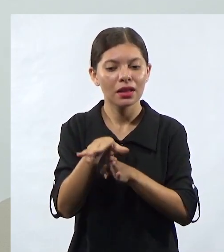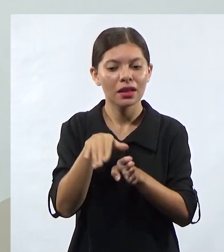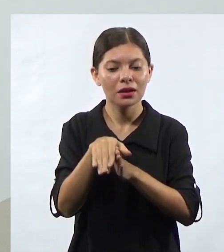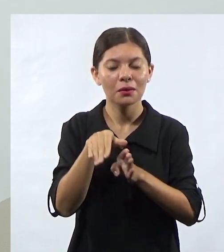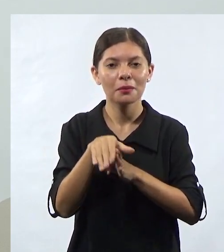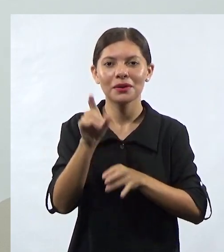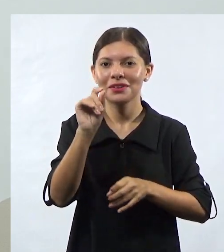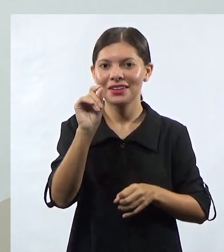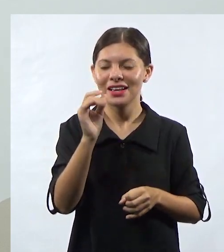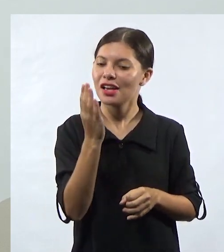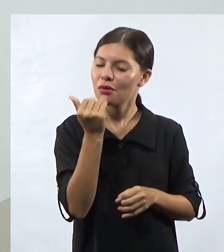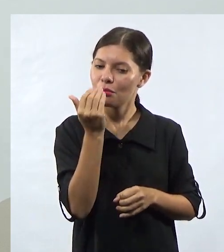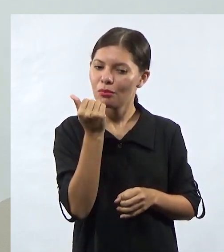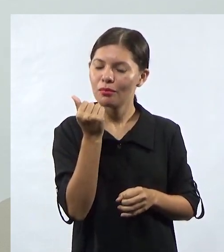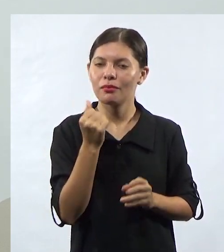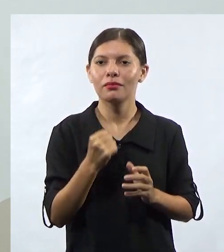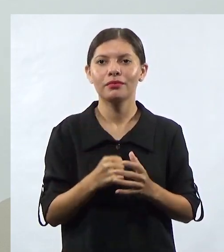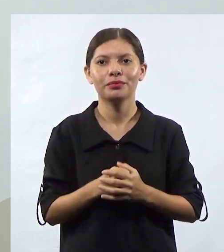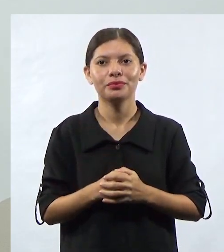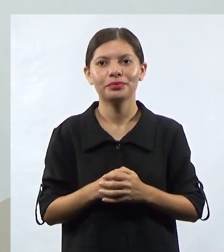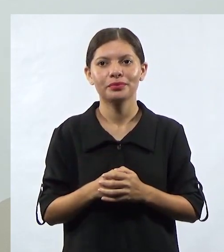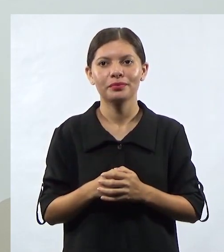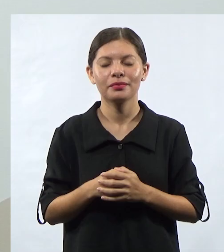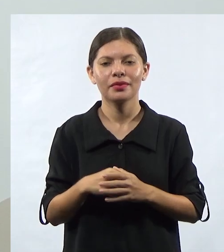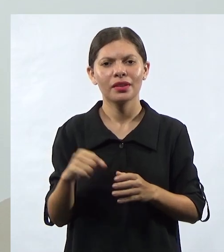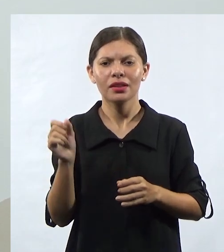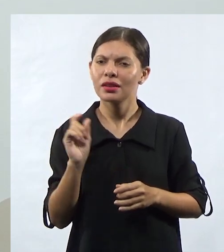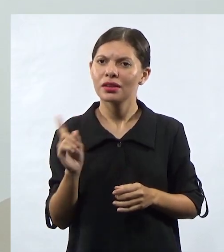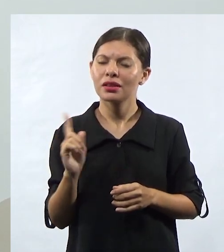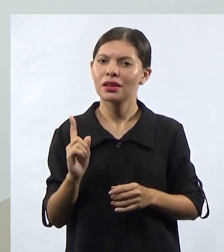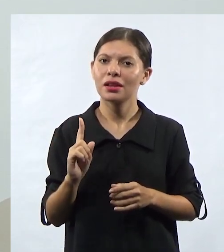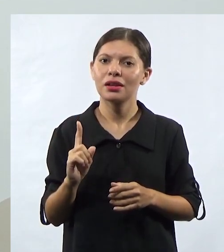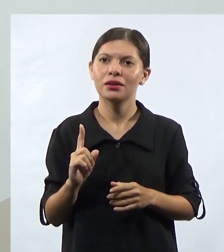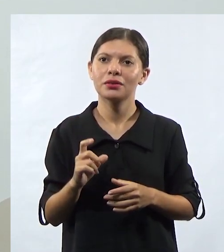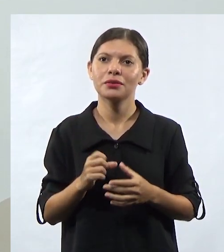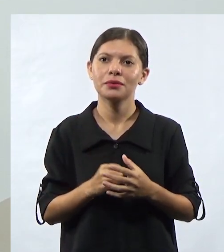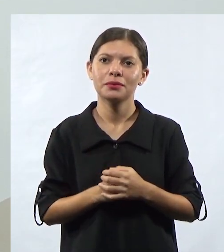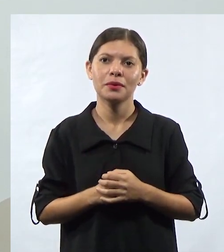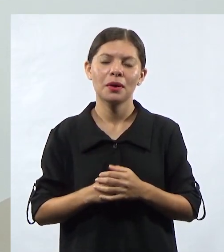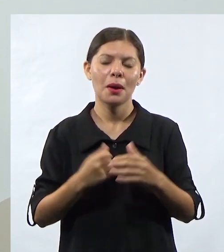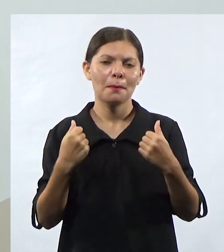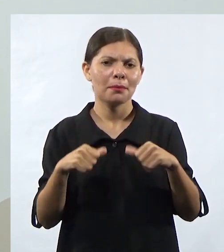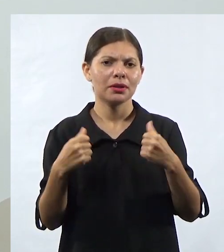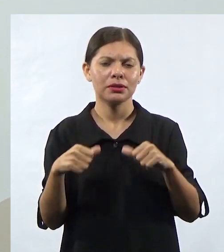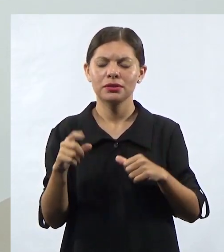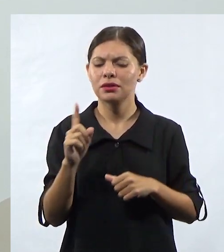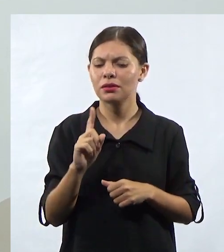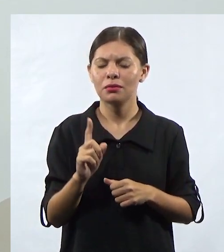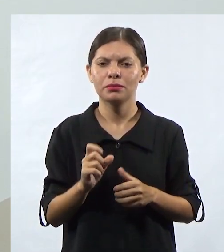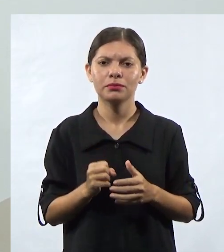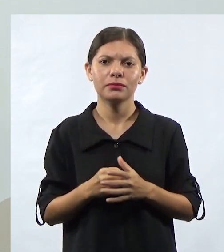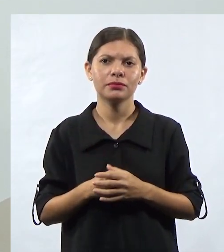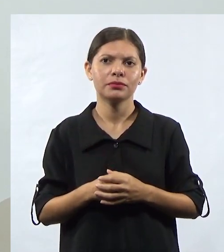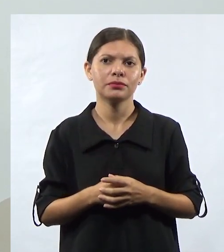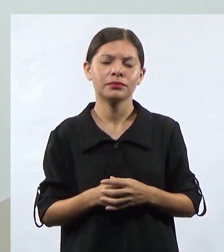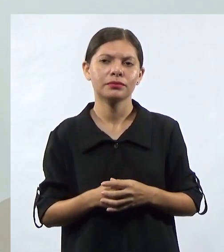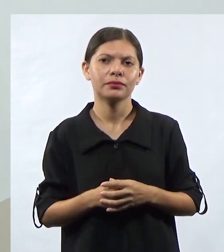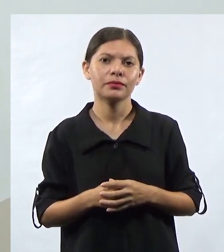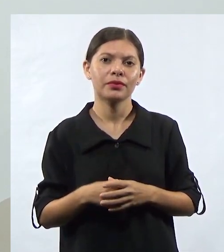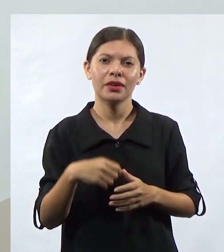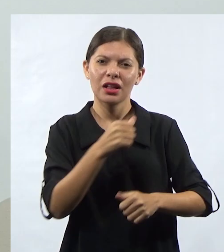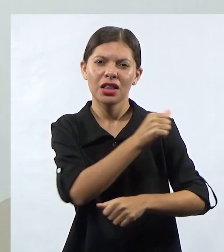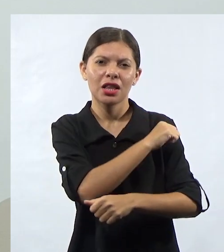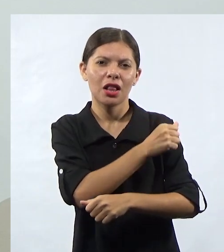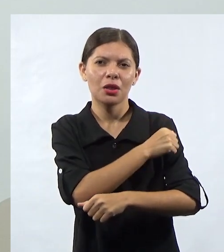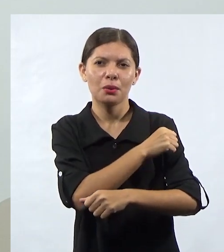literaturas recomendam que tenha lanche. Mas não é uma condição, tá, Saulo? Não é necessário vocês, enquanto alunos, né? Olha, a gente vai